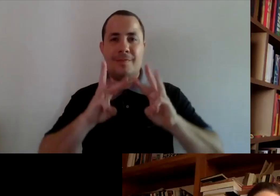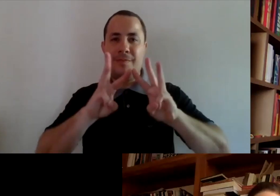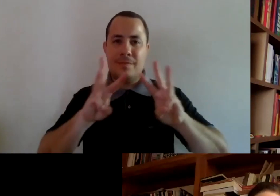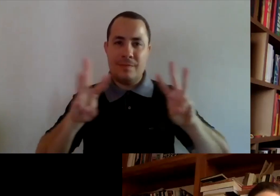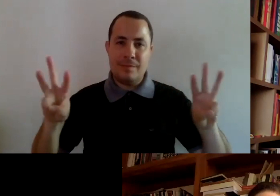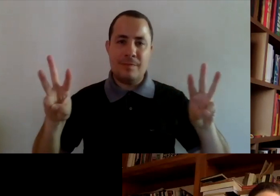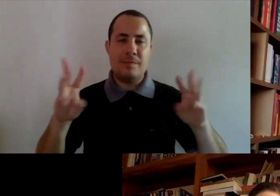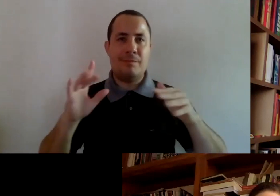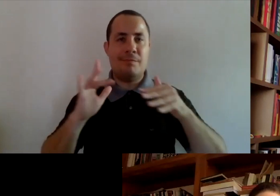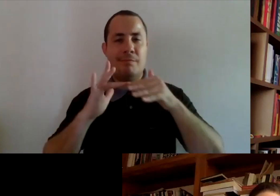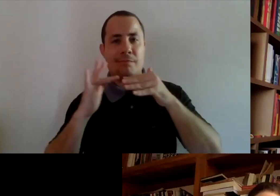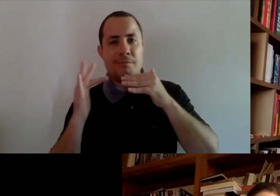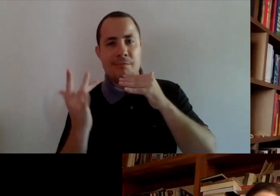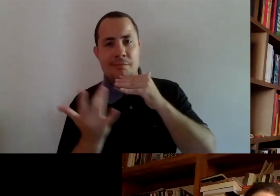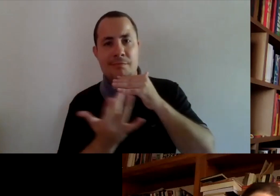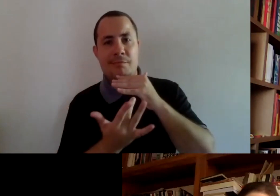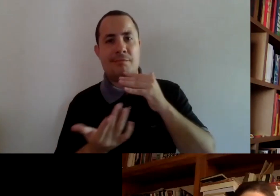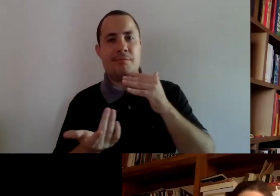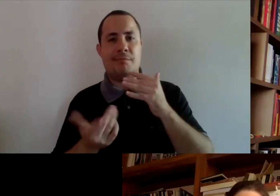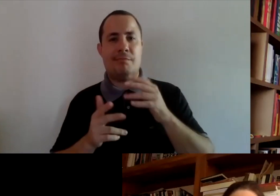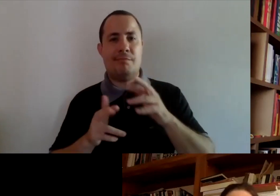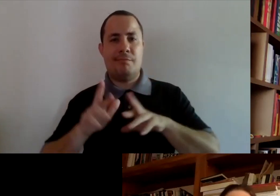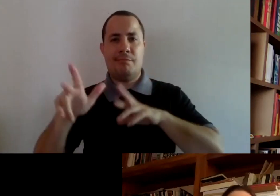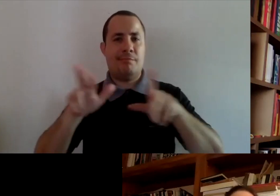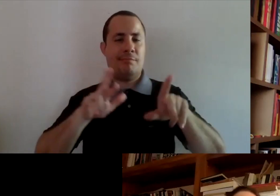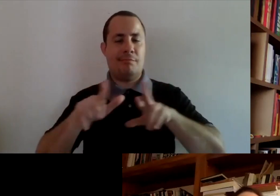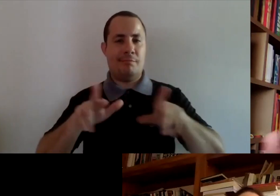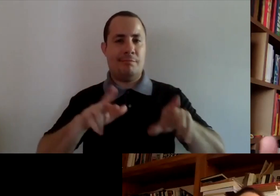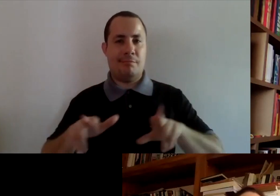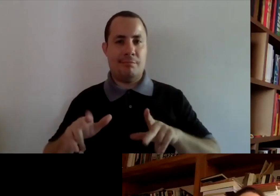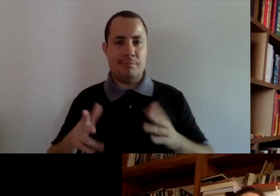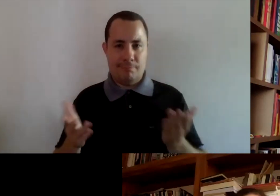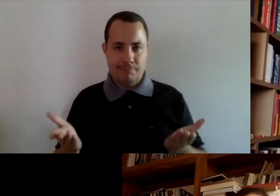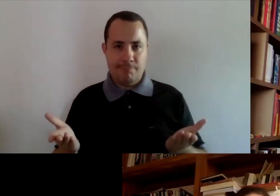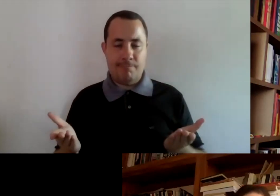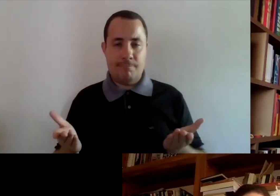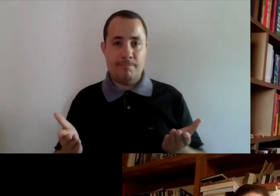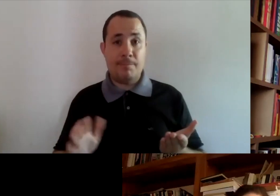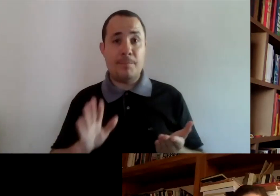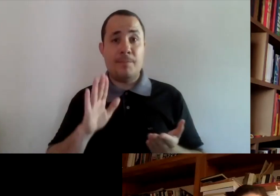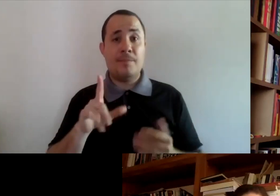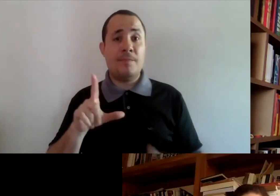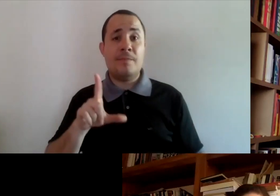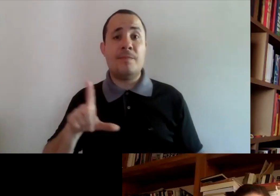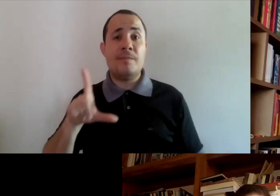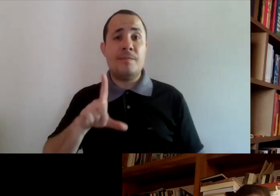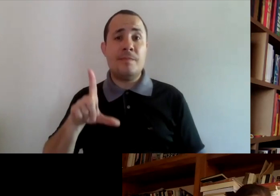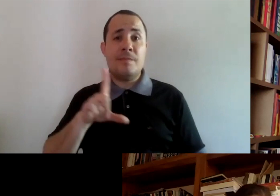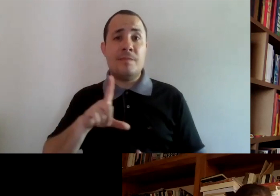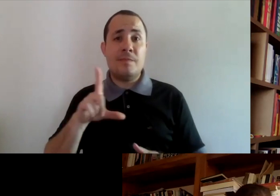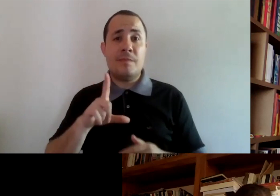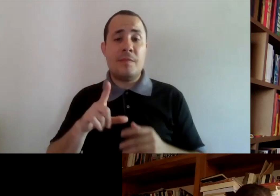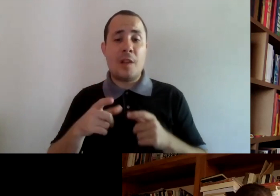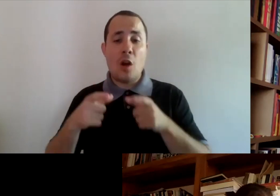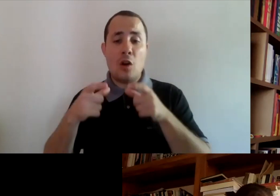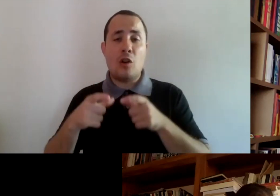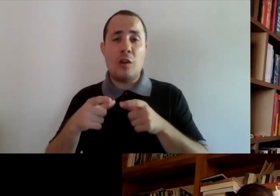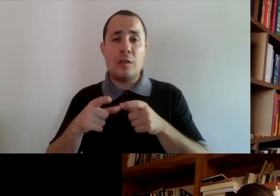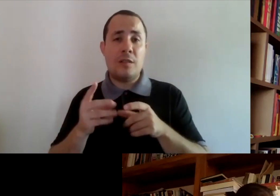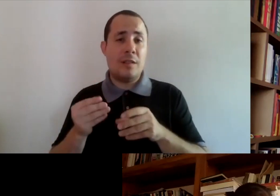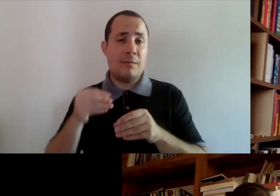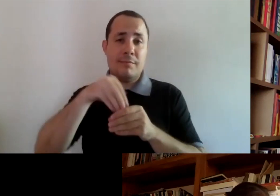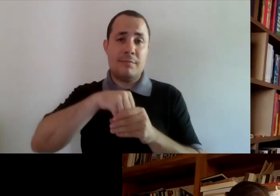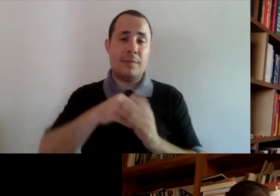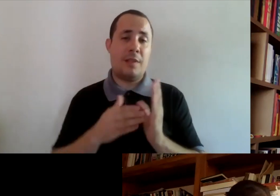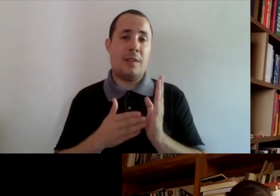redes sociais, né, em diversos outros formatos, né, fundamentalmente a literatura circula dentro de livros, né, ela circula